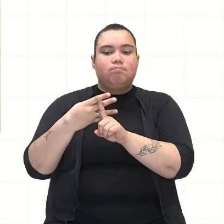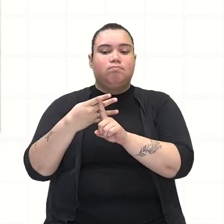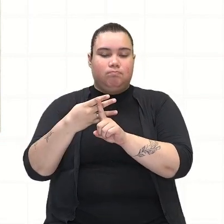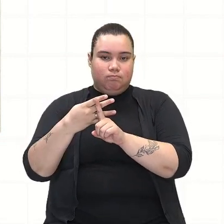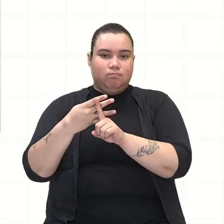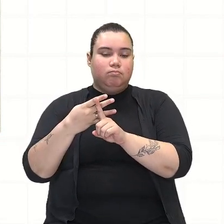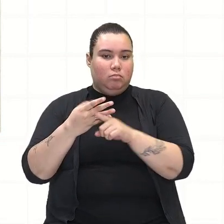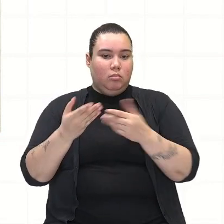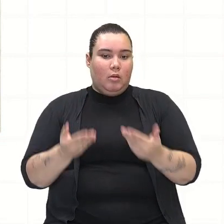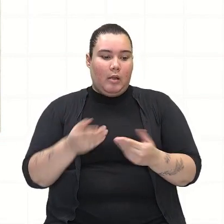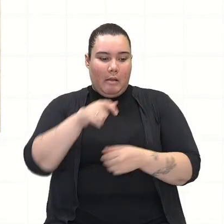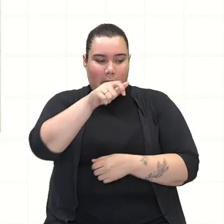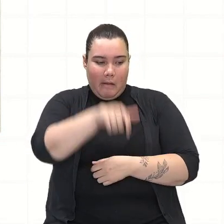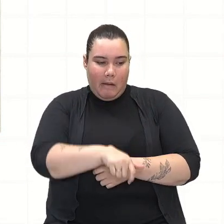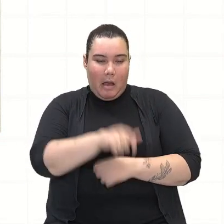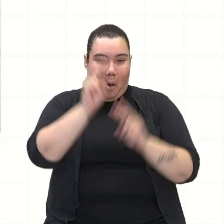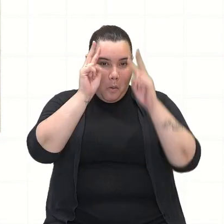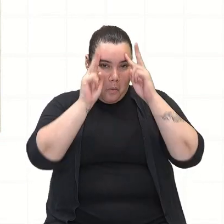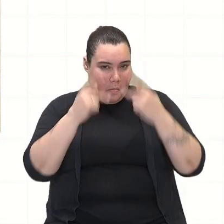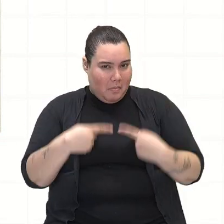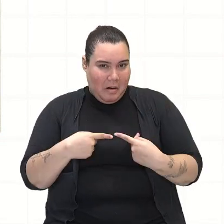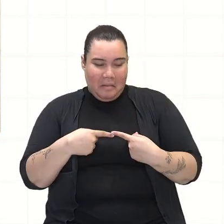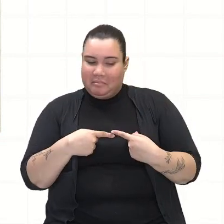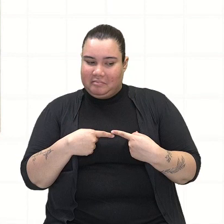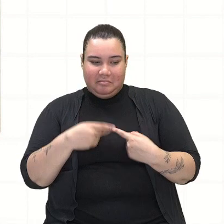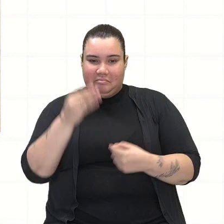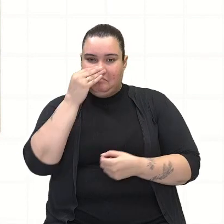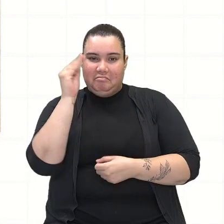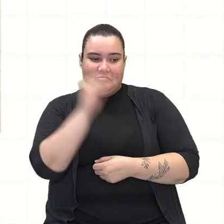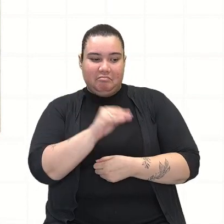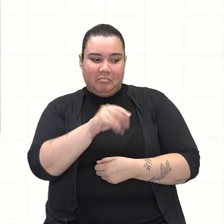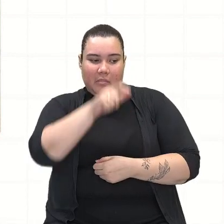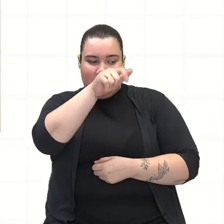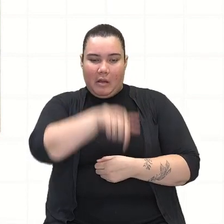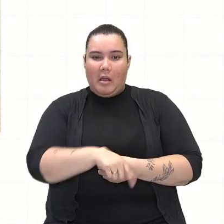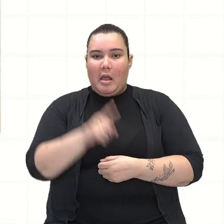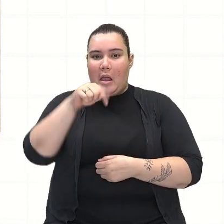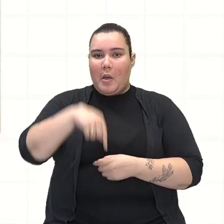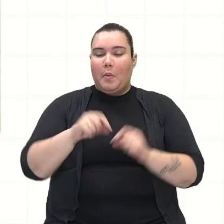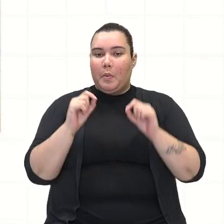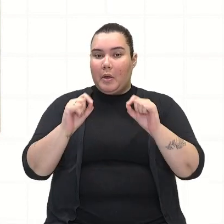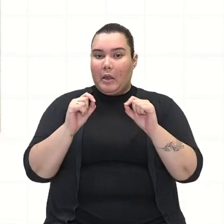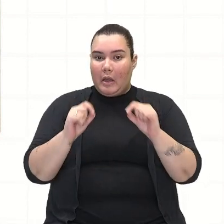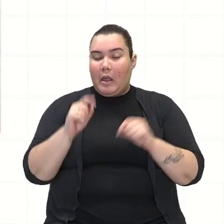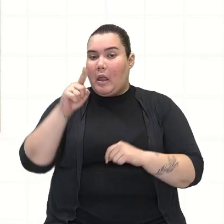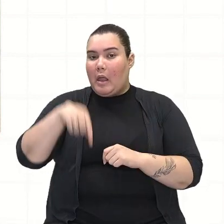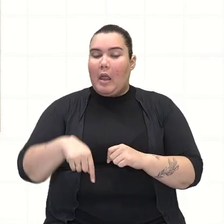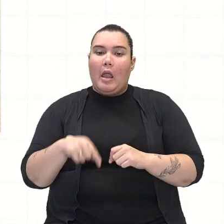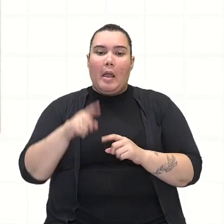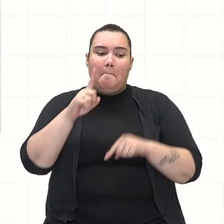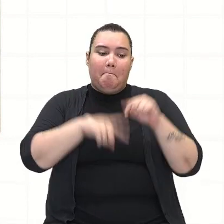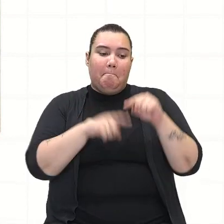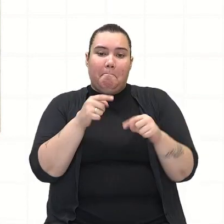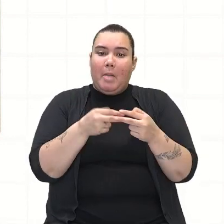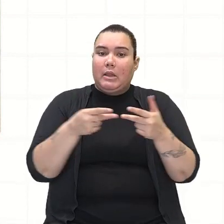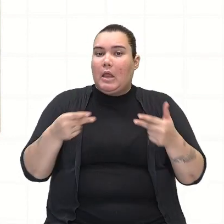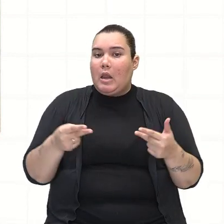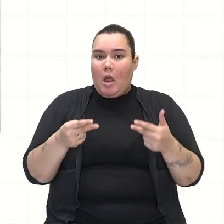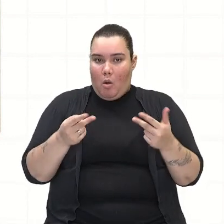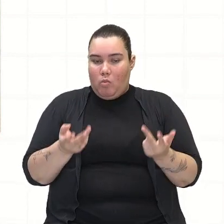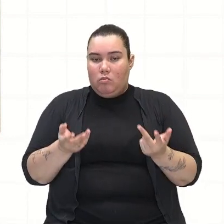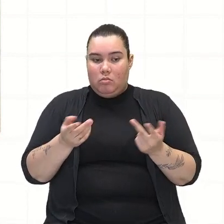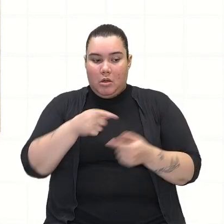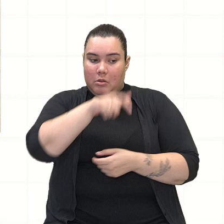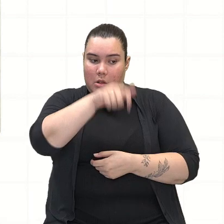considerado humano, ele era uma mercadoria, ele era um bem que pertencia ao senhor, e já que ele não está nessa condição de